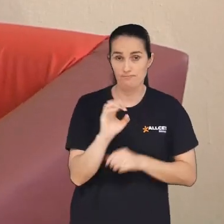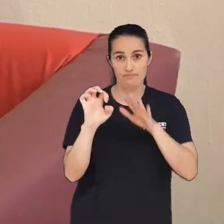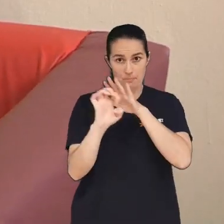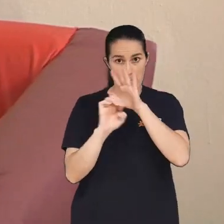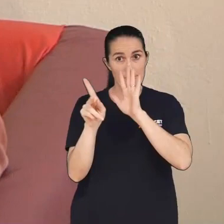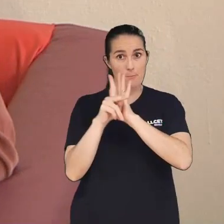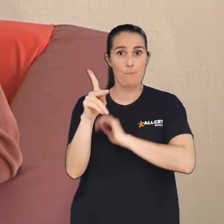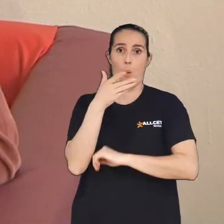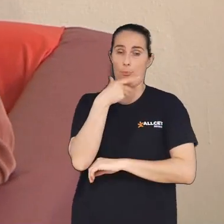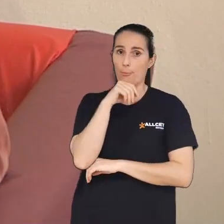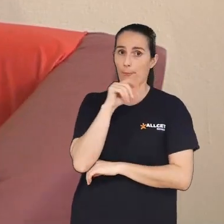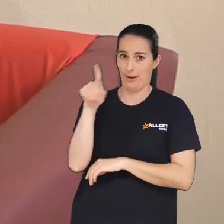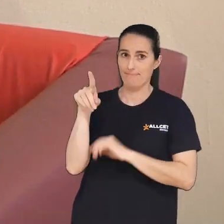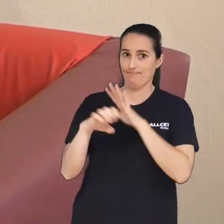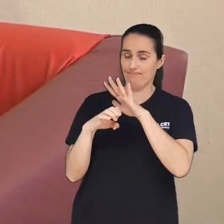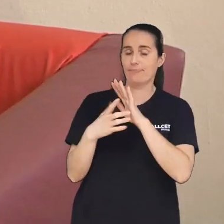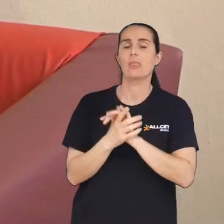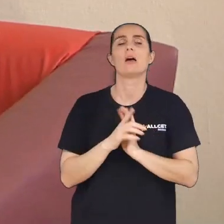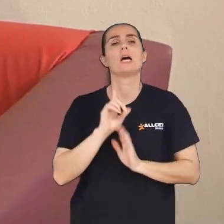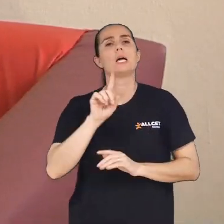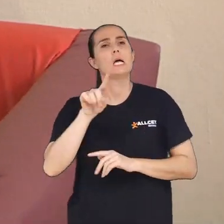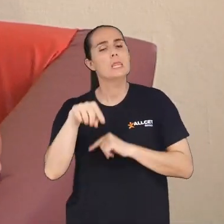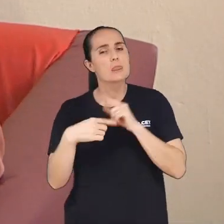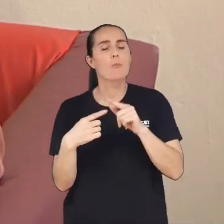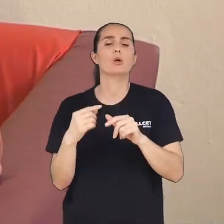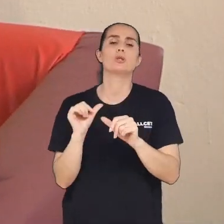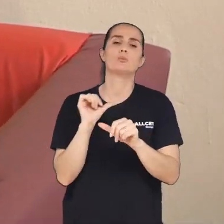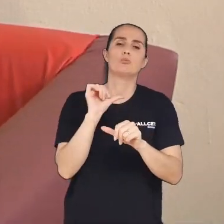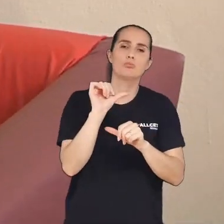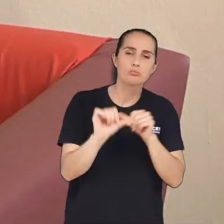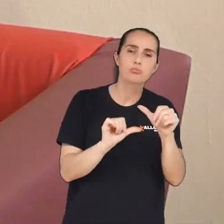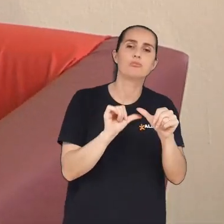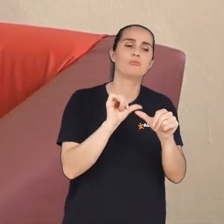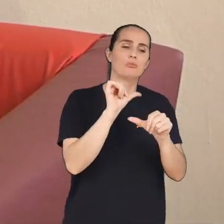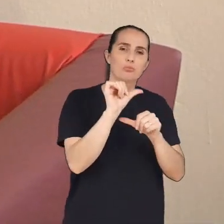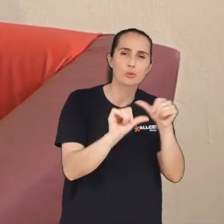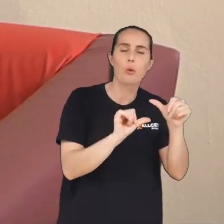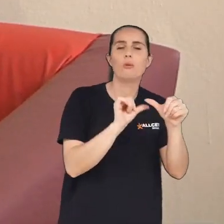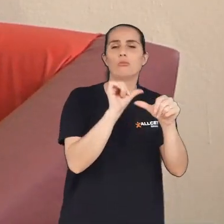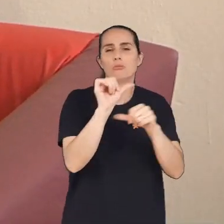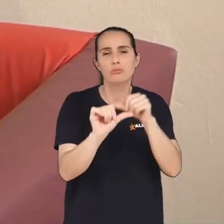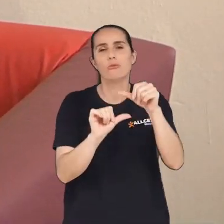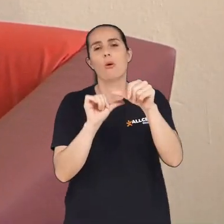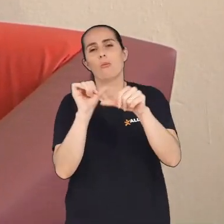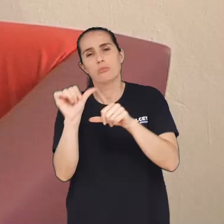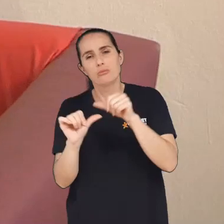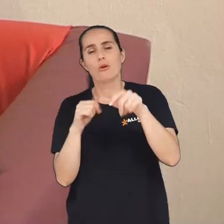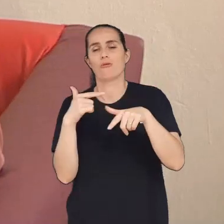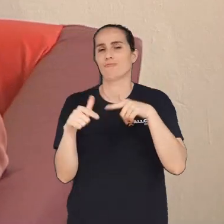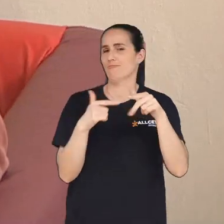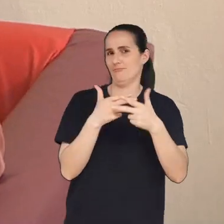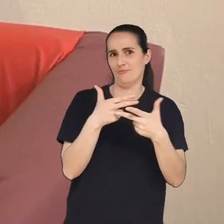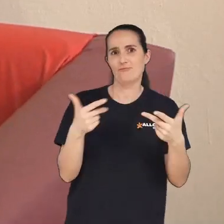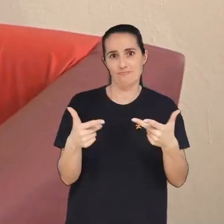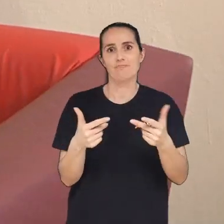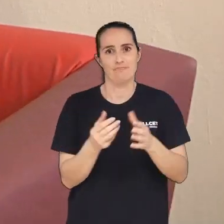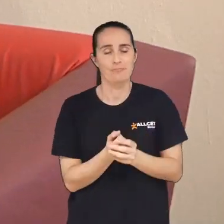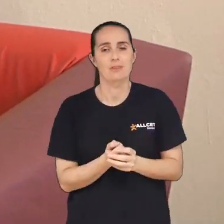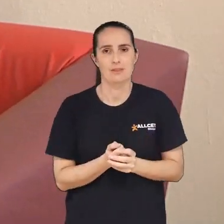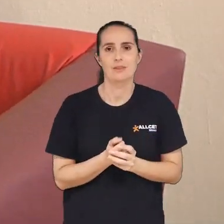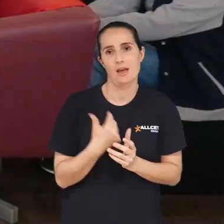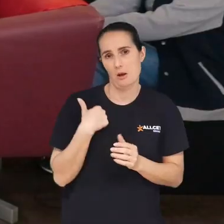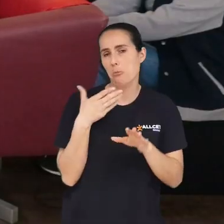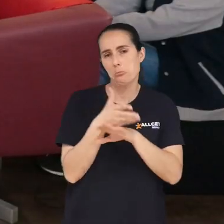tinha. Aí depois teve uma sequência de empregos, de negócios que